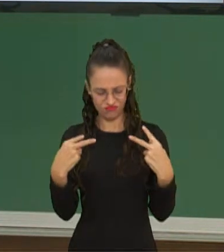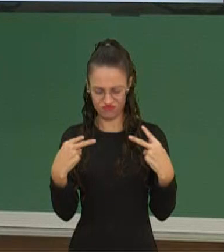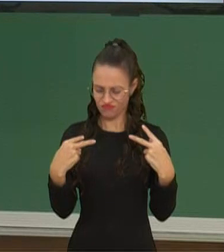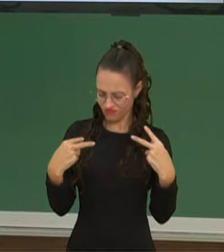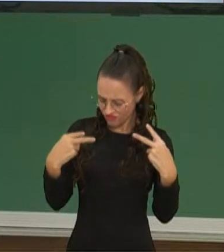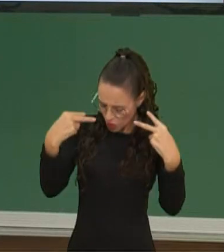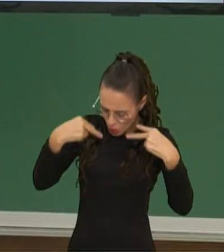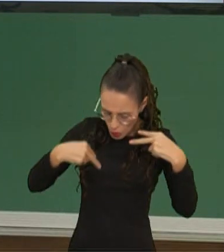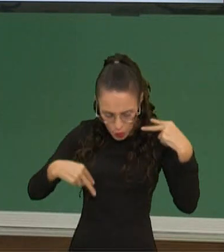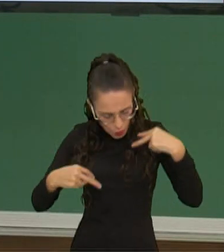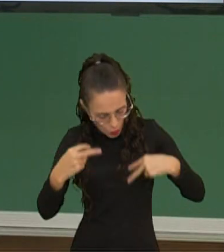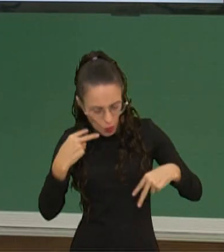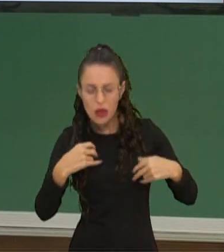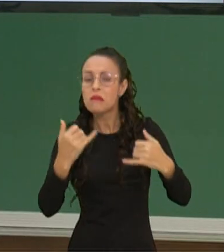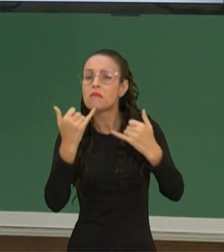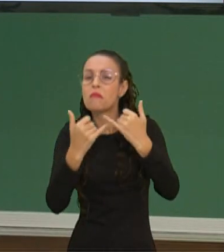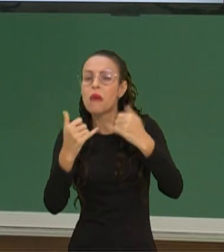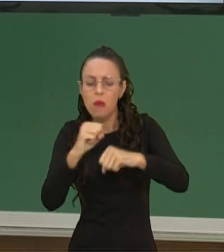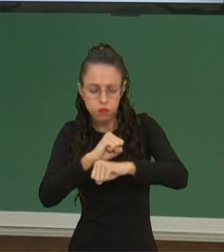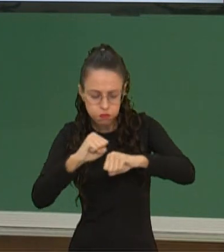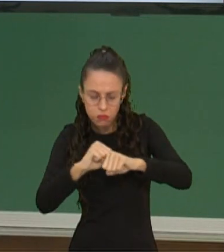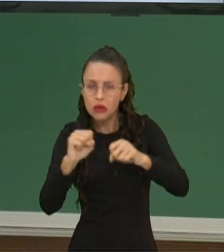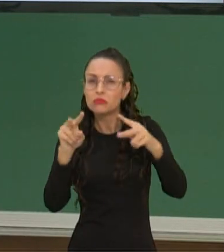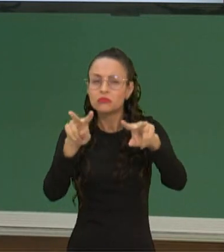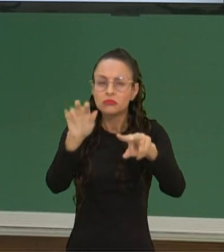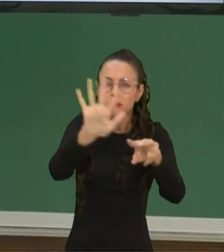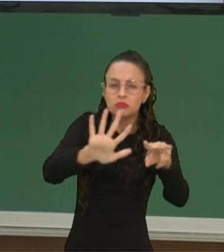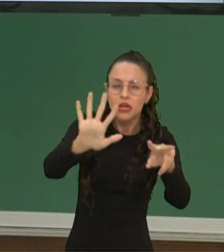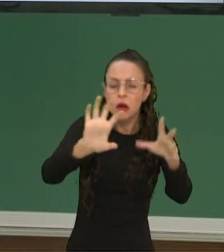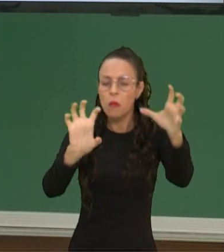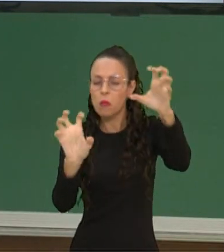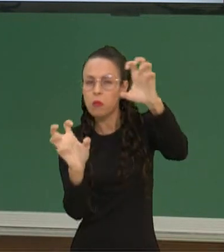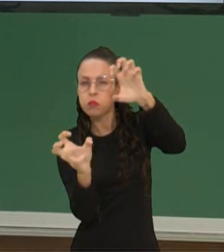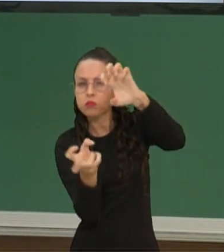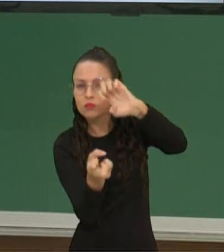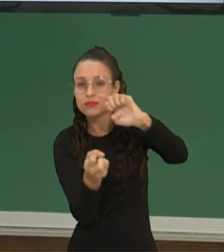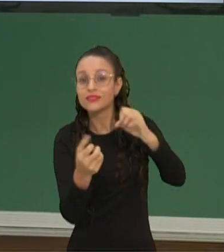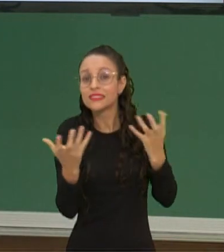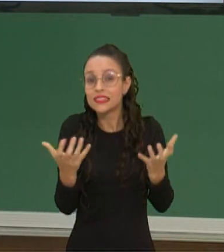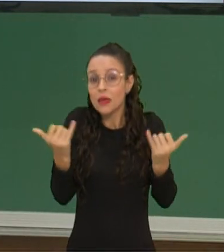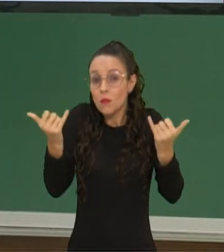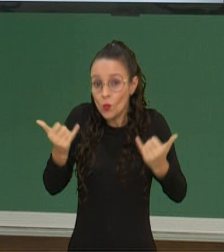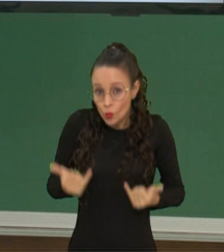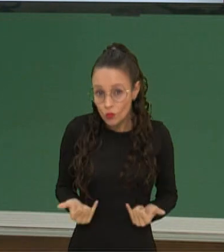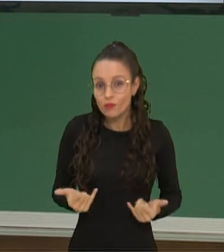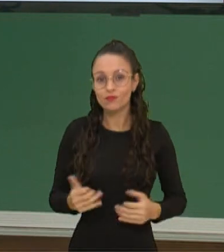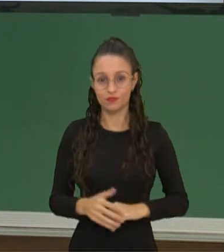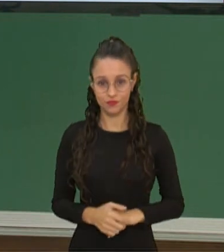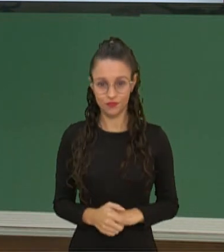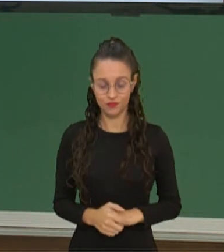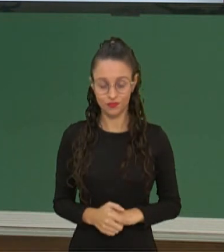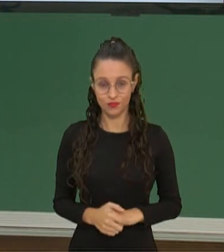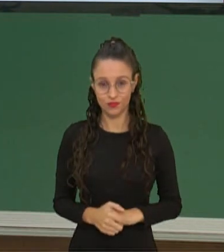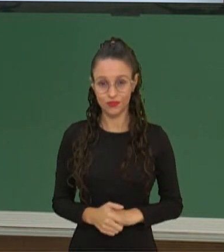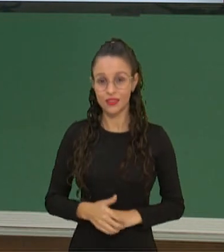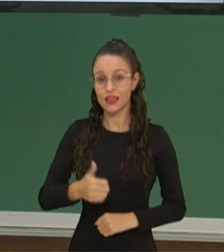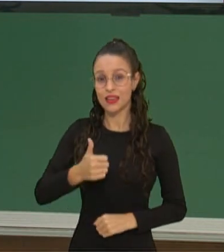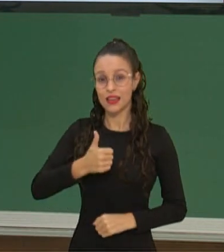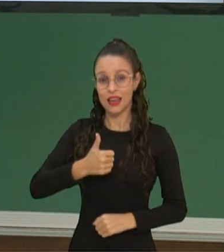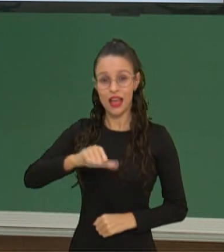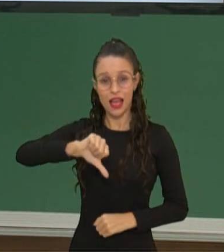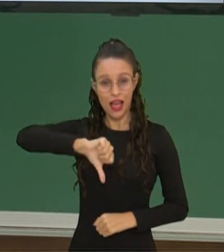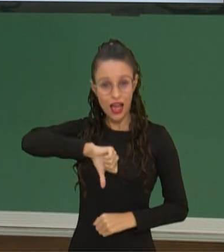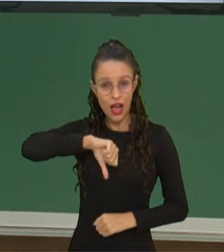acha que tem peso extra e ela quer porque quer perder esse peso a autoestima